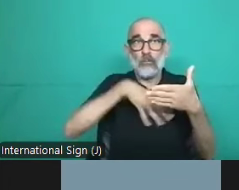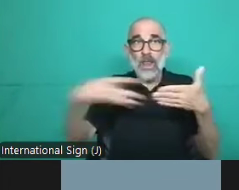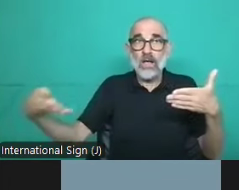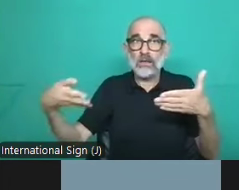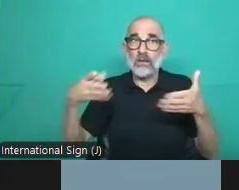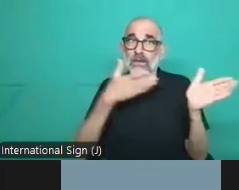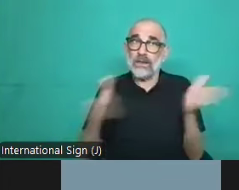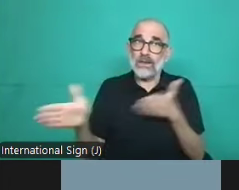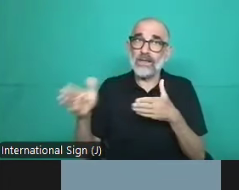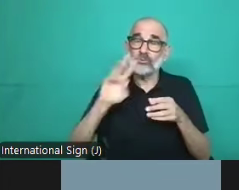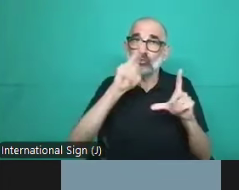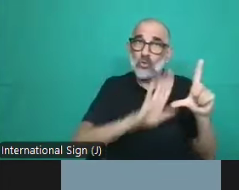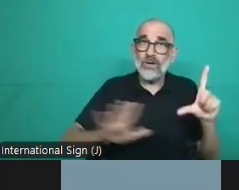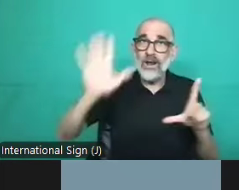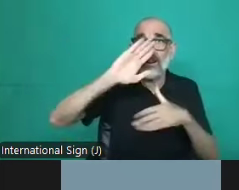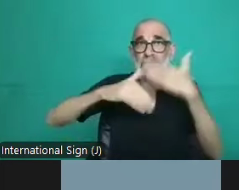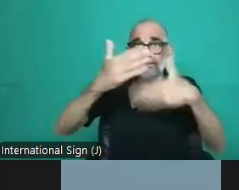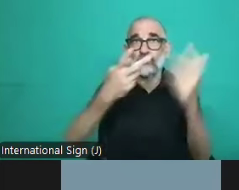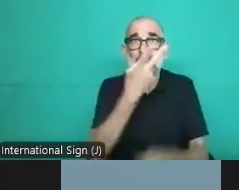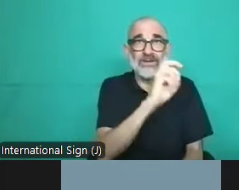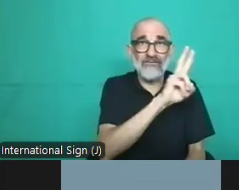Saúde 2022-2031